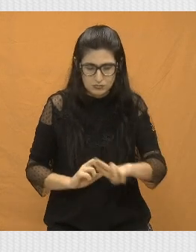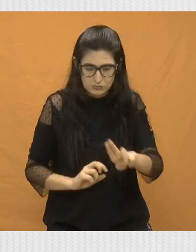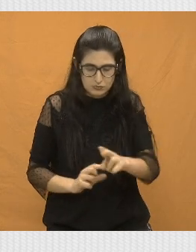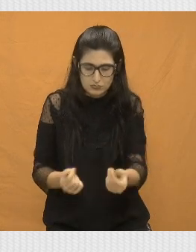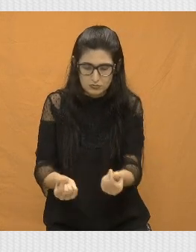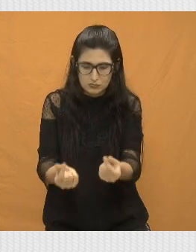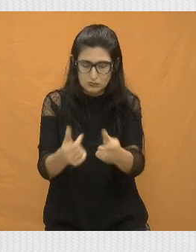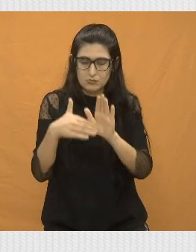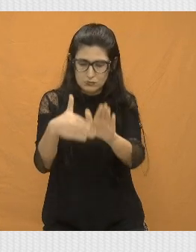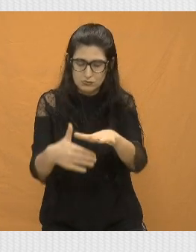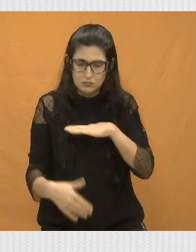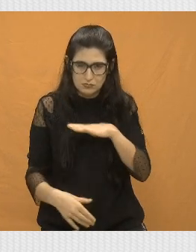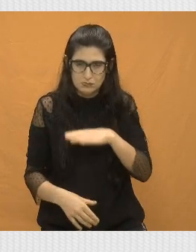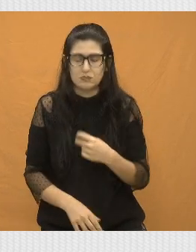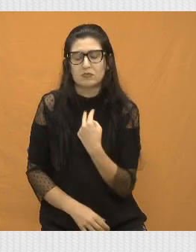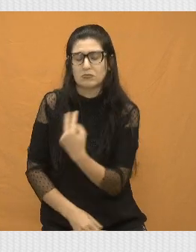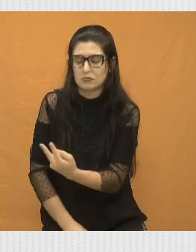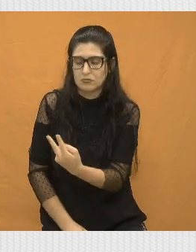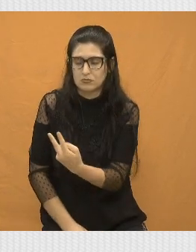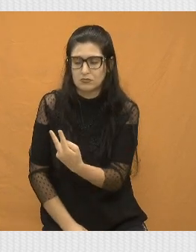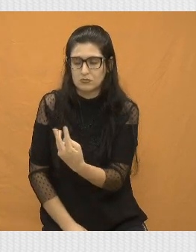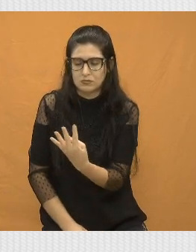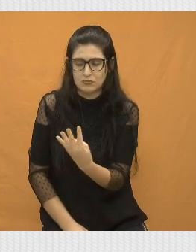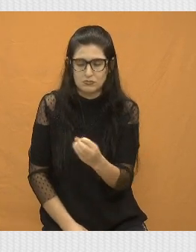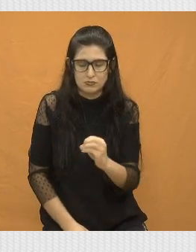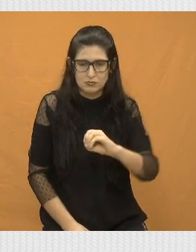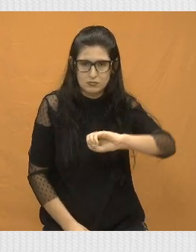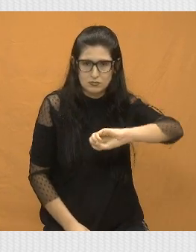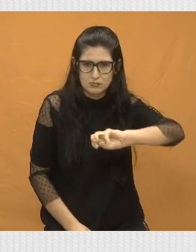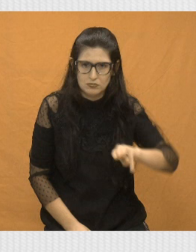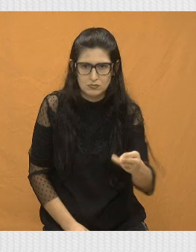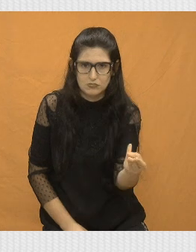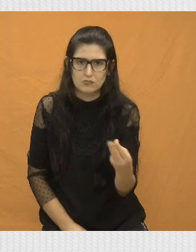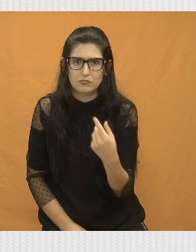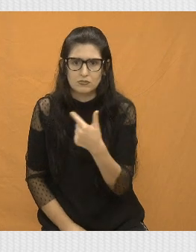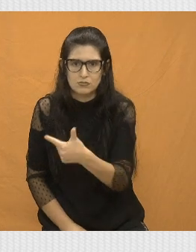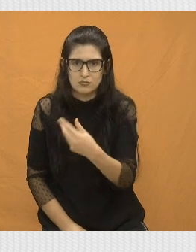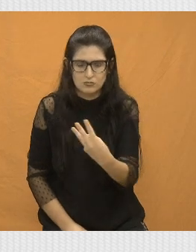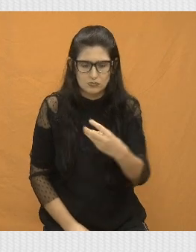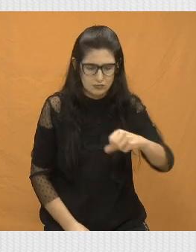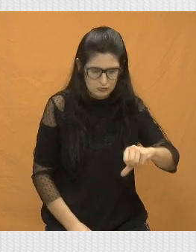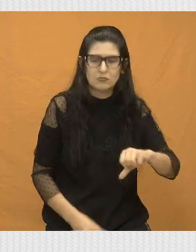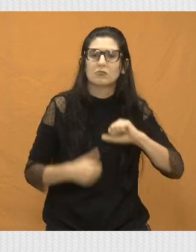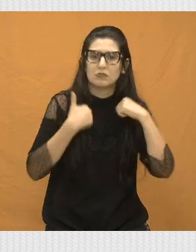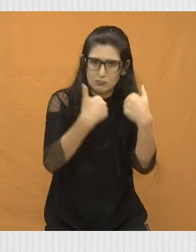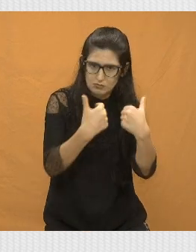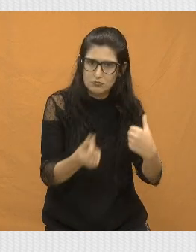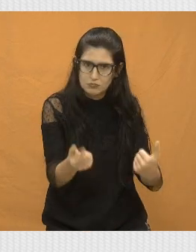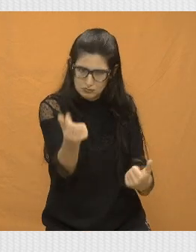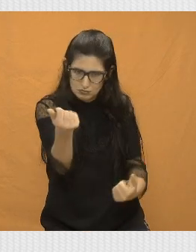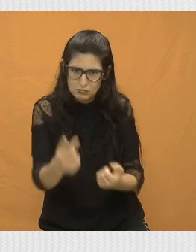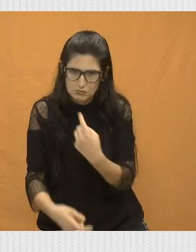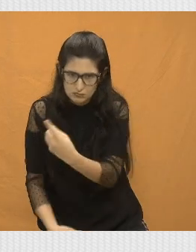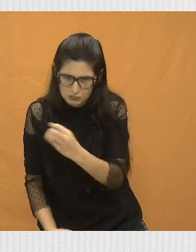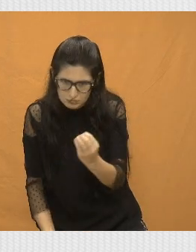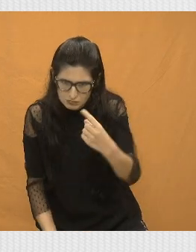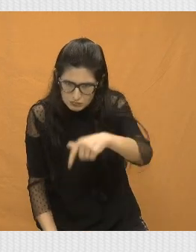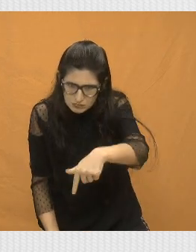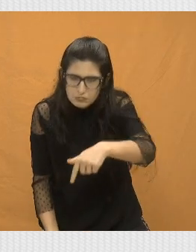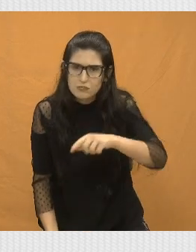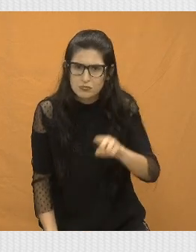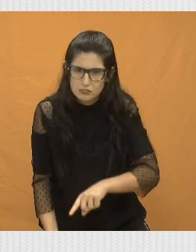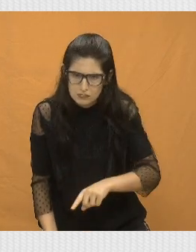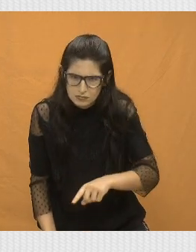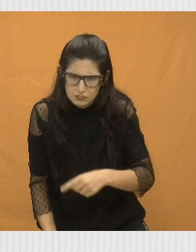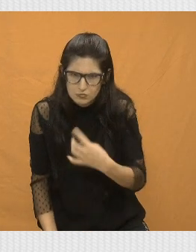meta orçamentária em 240 milhões 239, já arrecadado 76 milhões